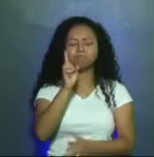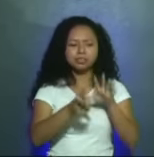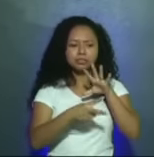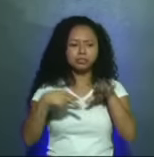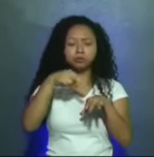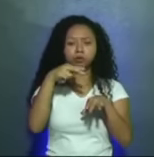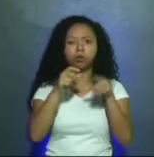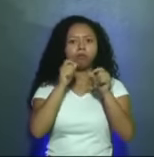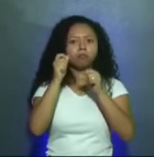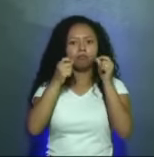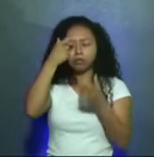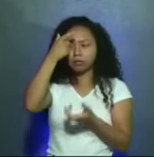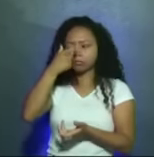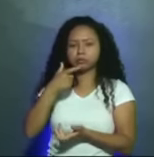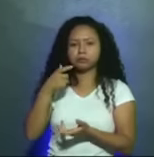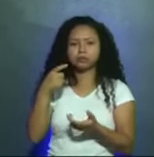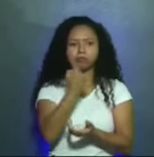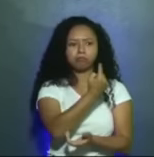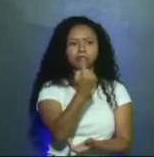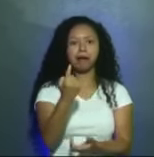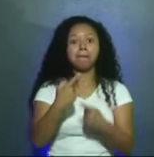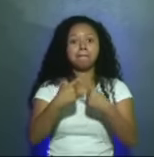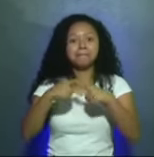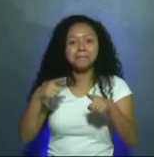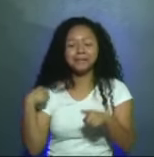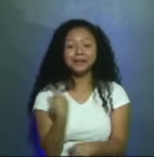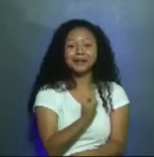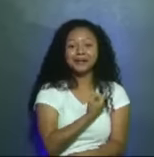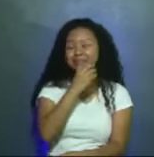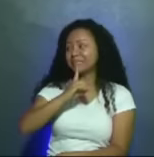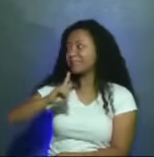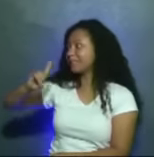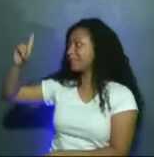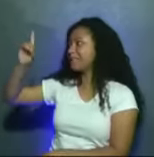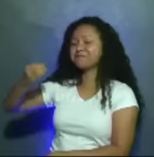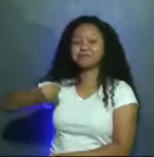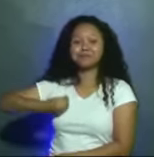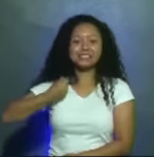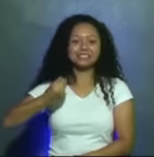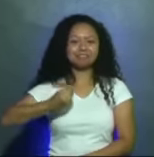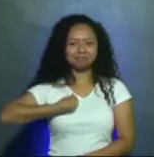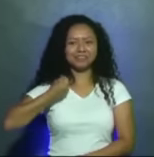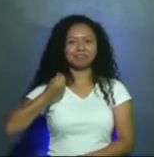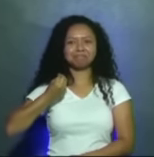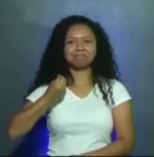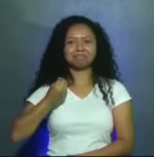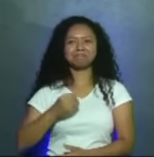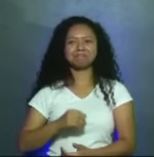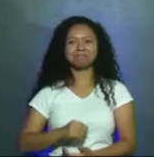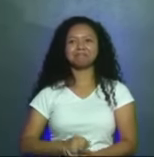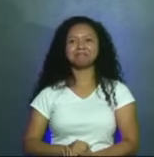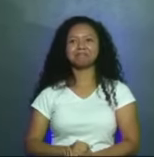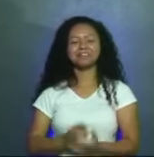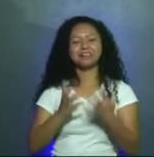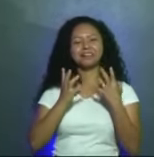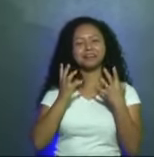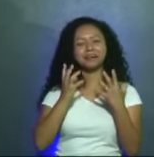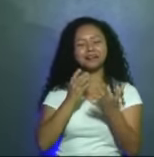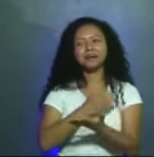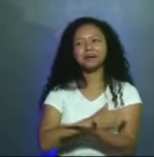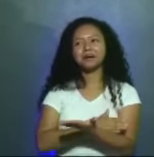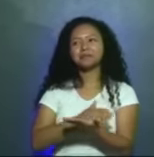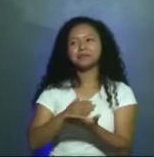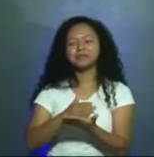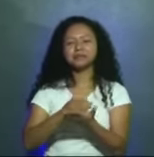o nosso Deus vive, Ele vive, Ele vive, aleluia. Eu quero começar com um